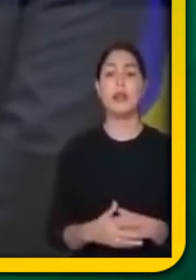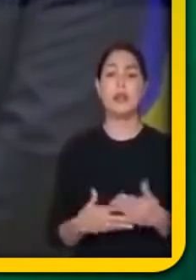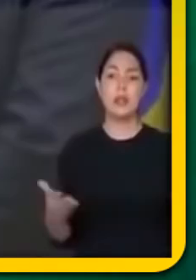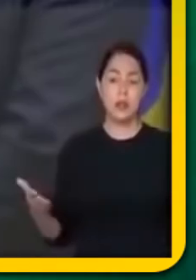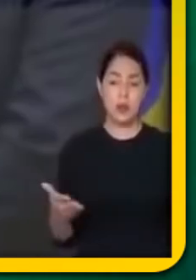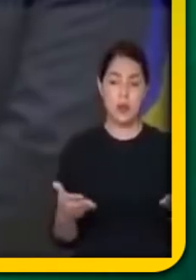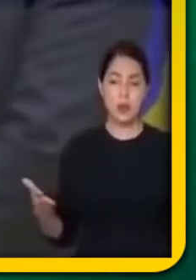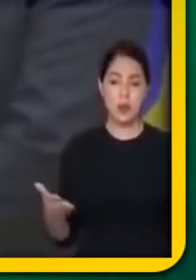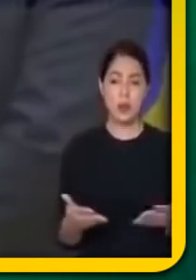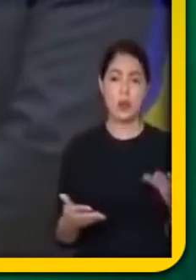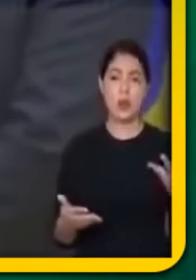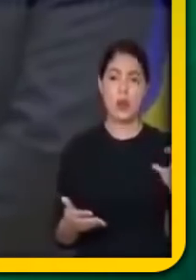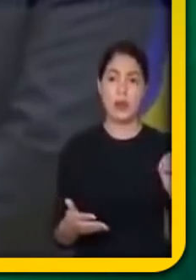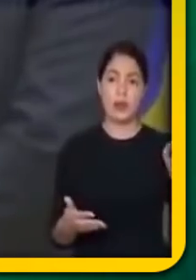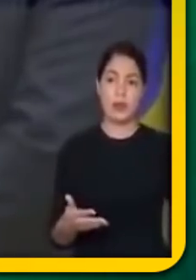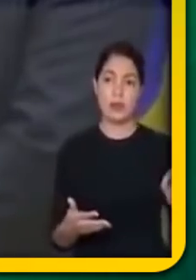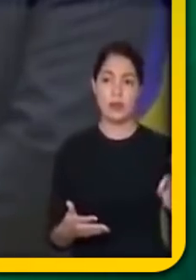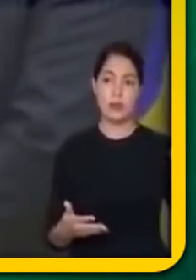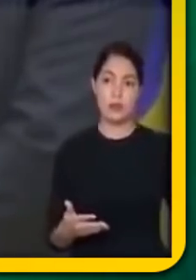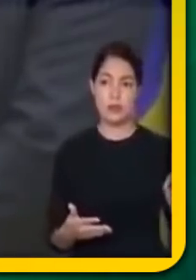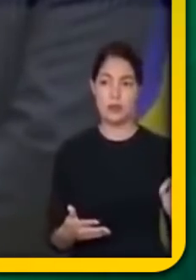margem, 40% de margem,